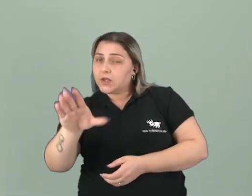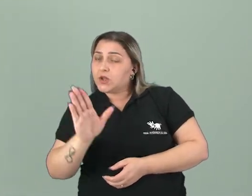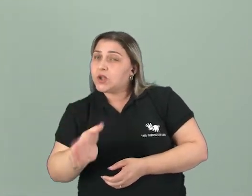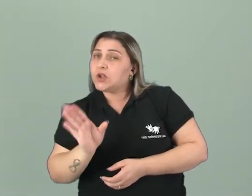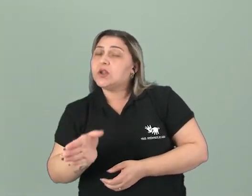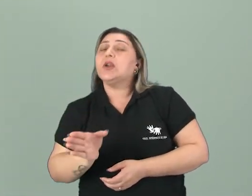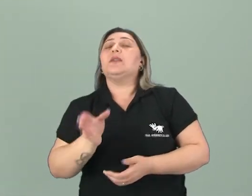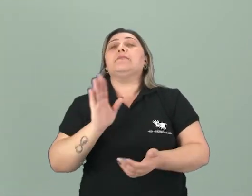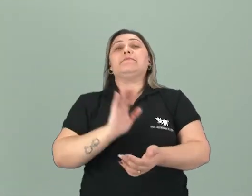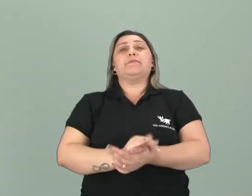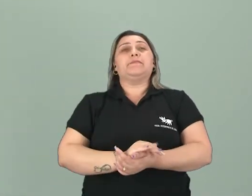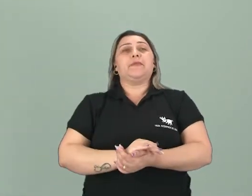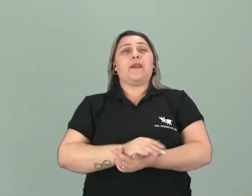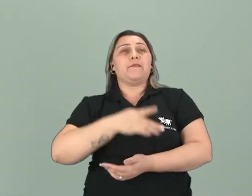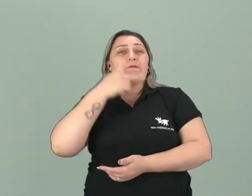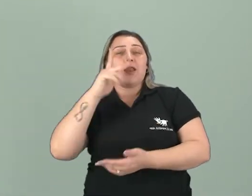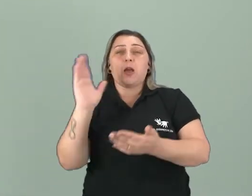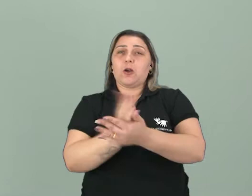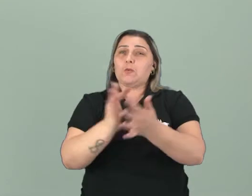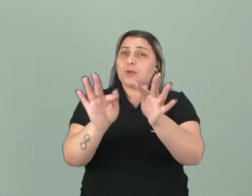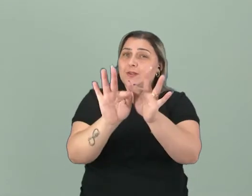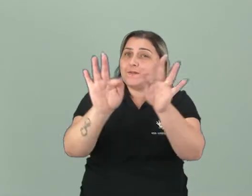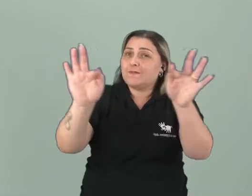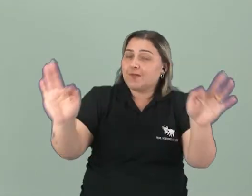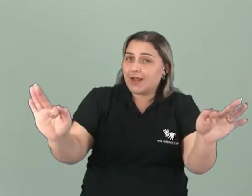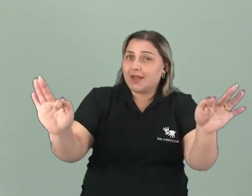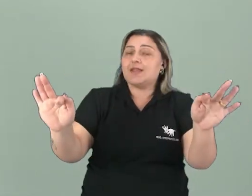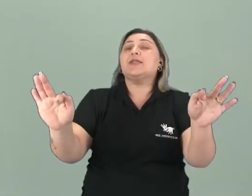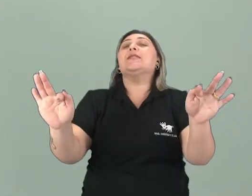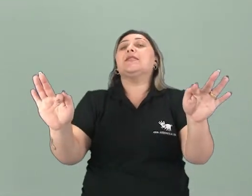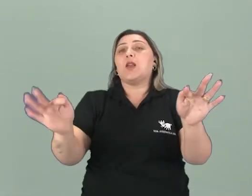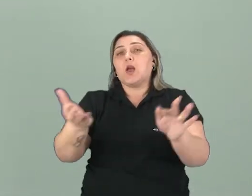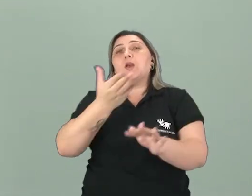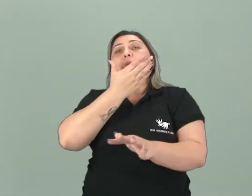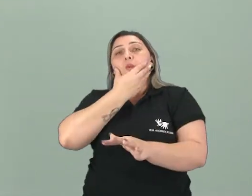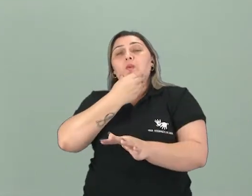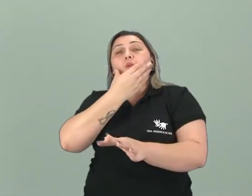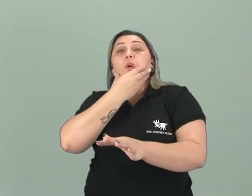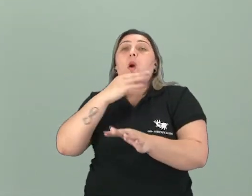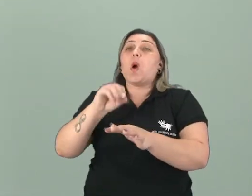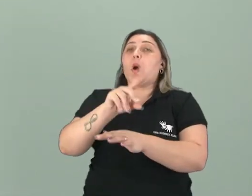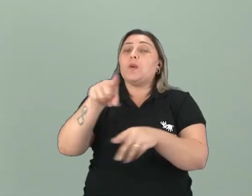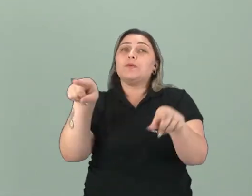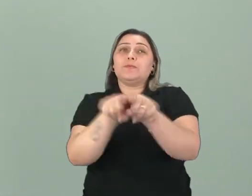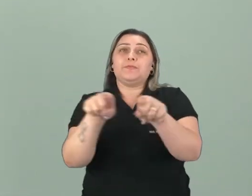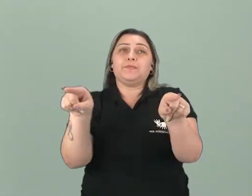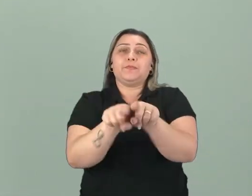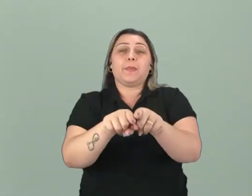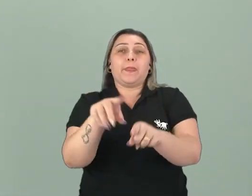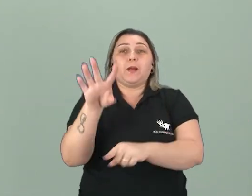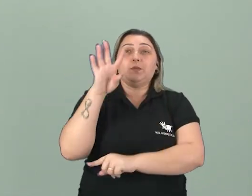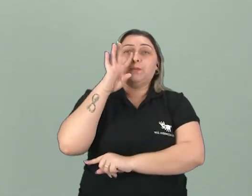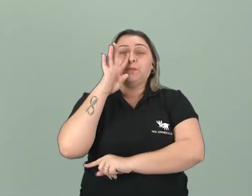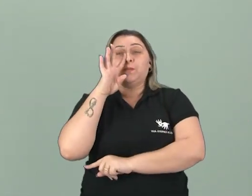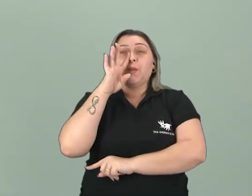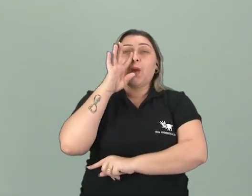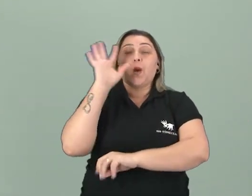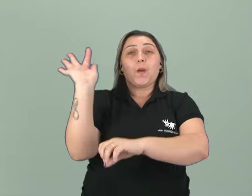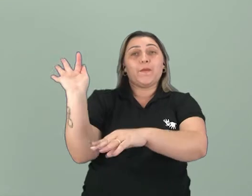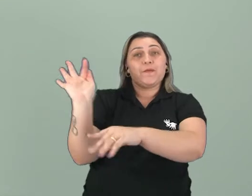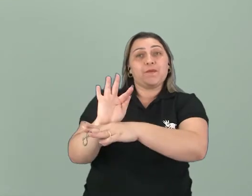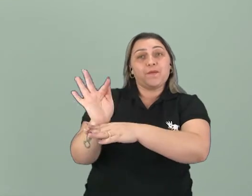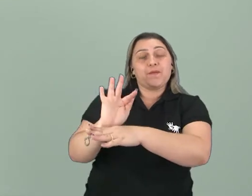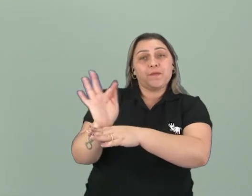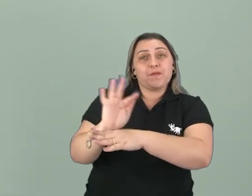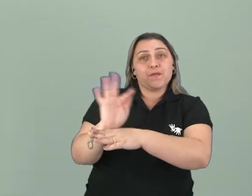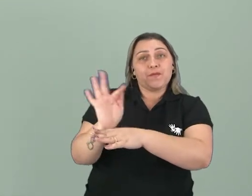por aí muitas vezes falando algumas frases, né, do William Shakespeare, ou ainda assistindo ao filme,